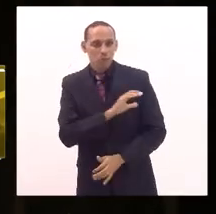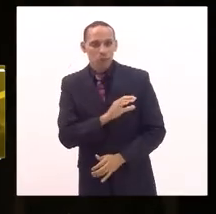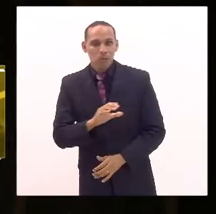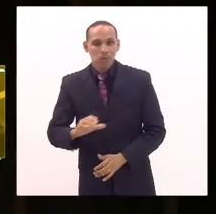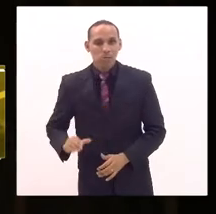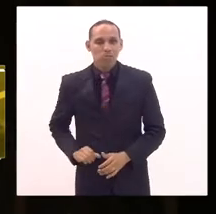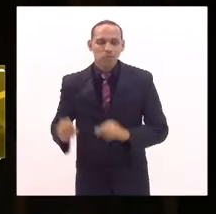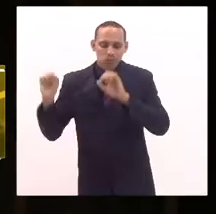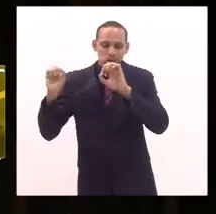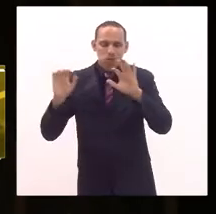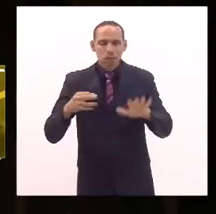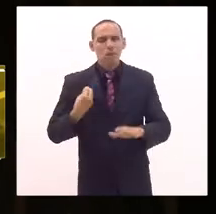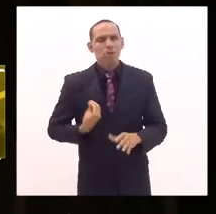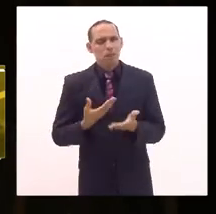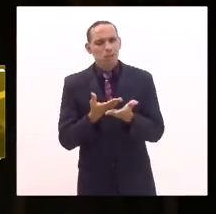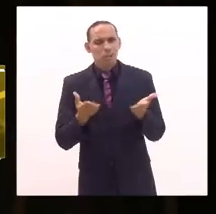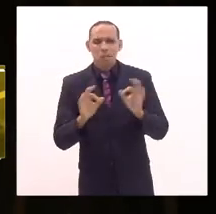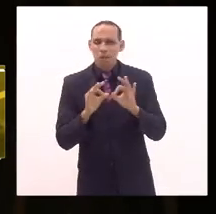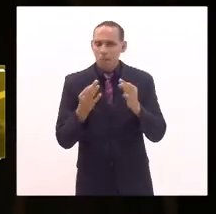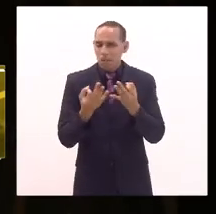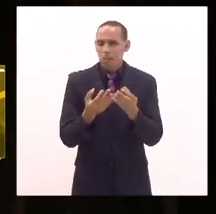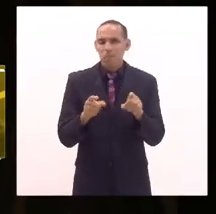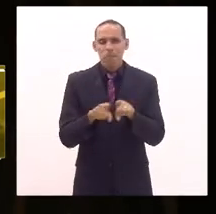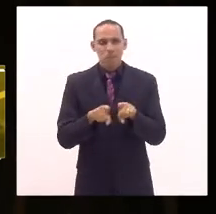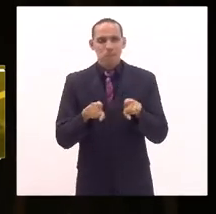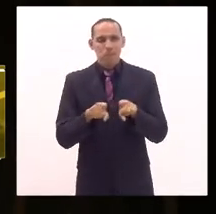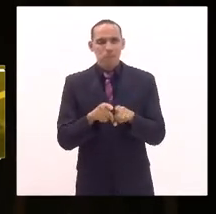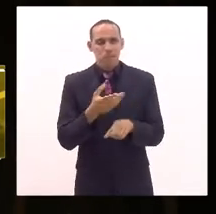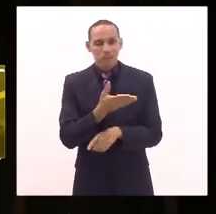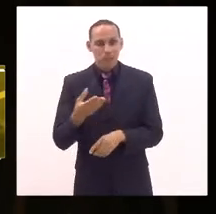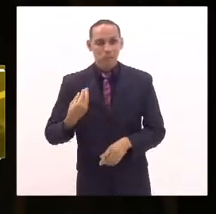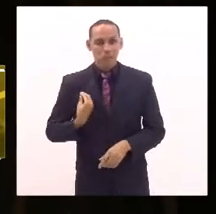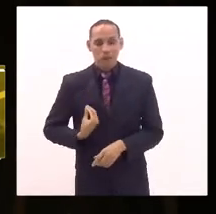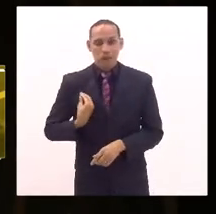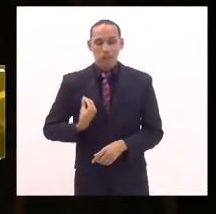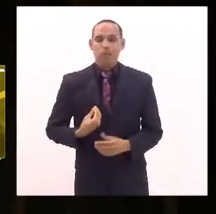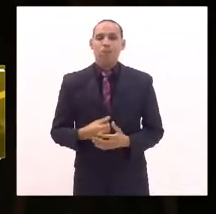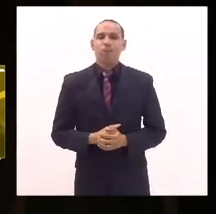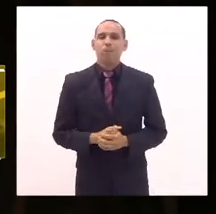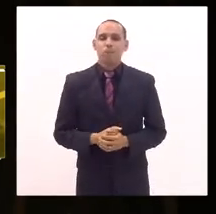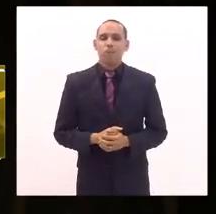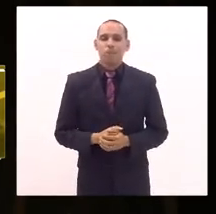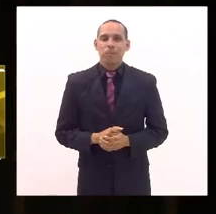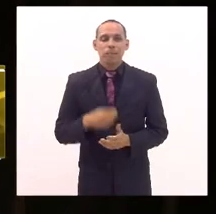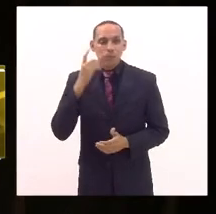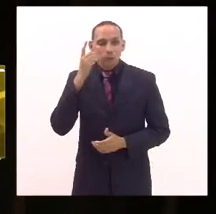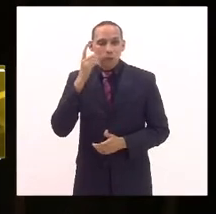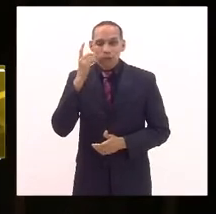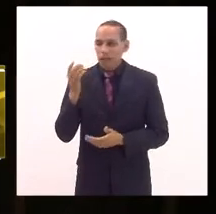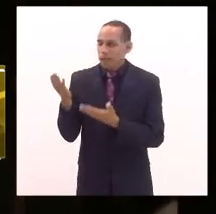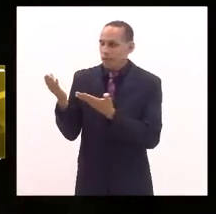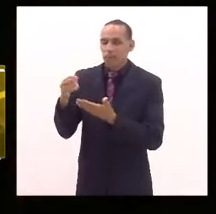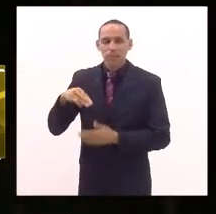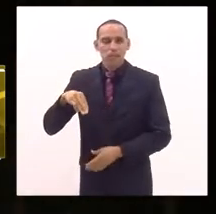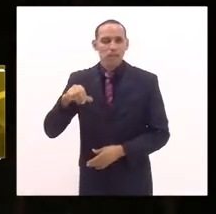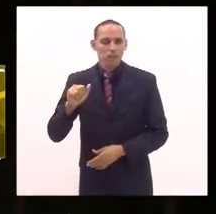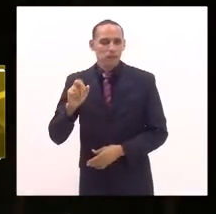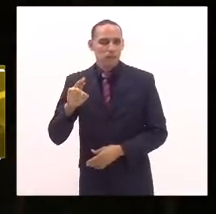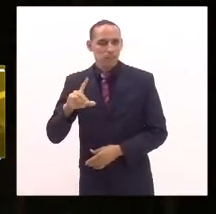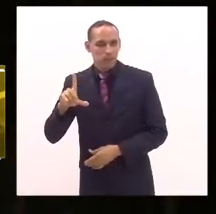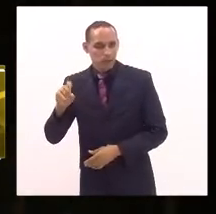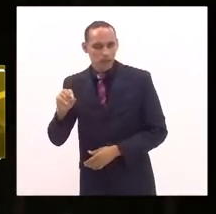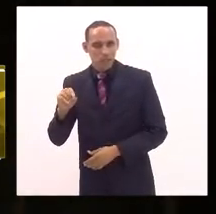vossas vidas, famílias e todos os presentes aqui, nosso deputado Marcelo,